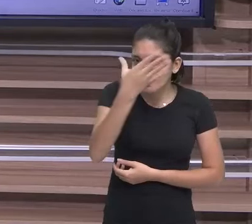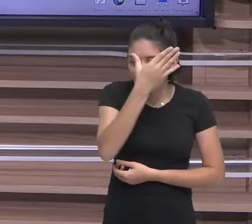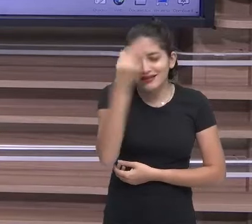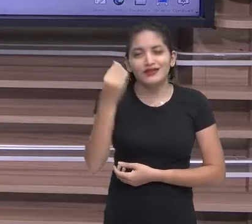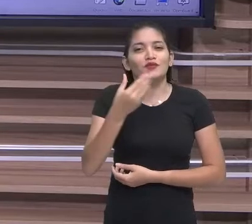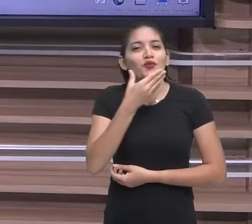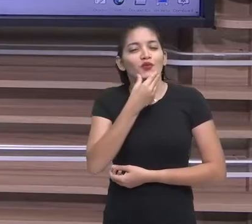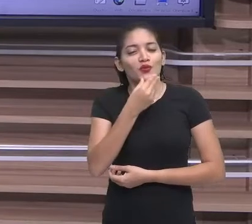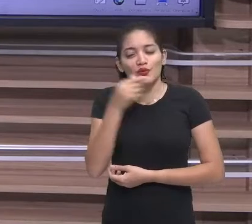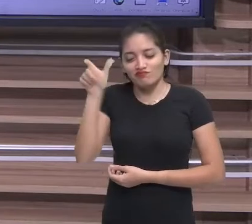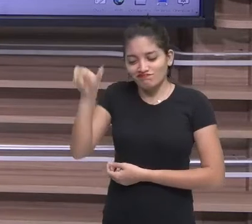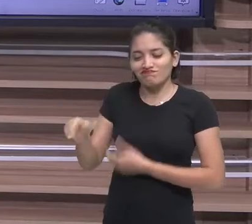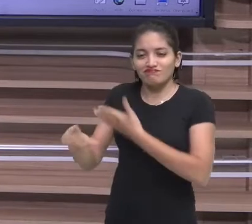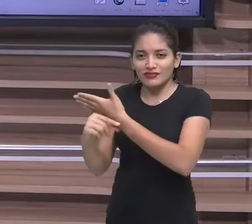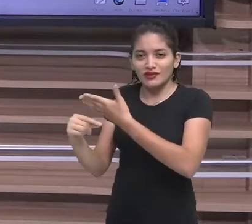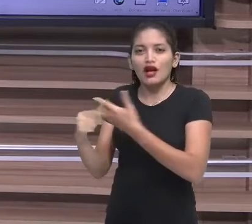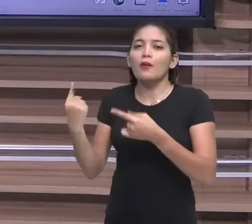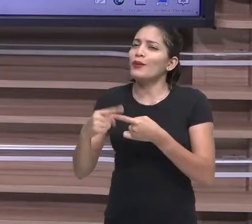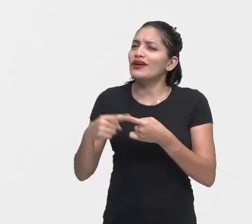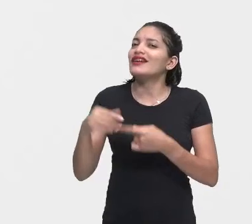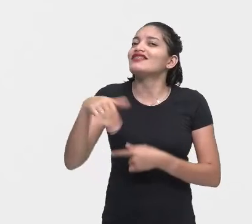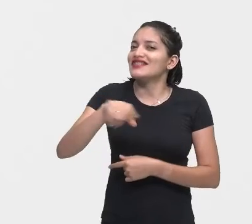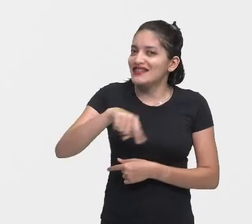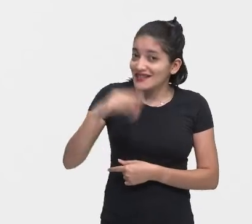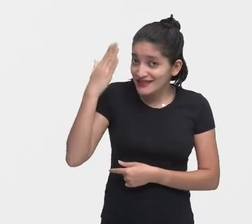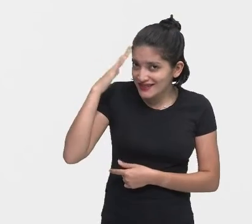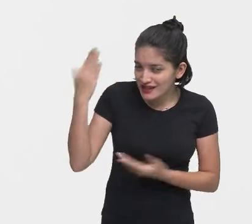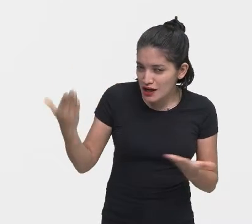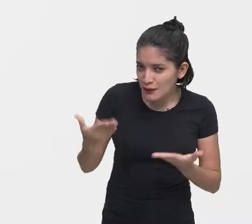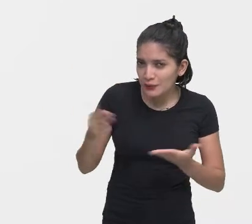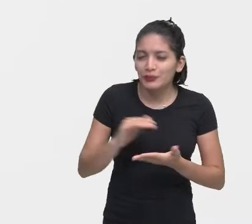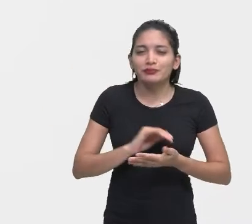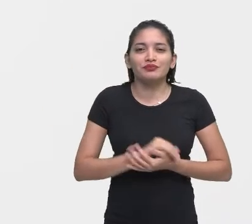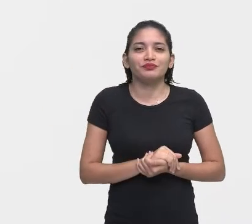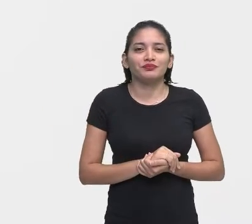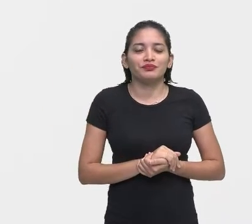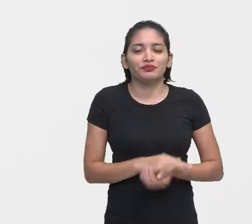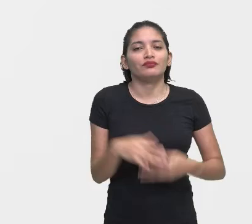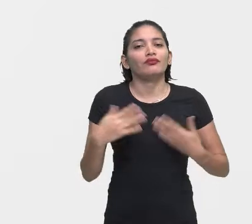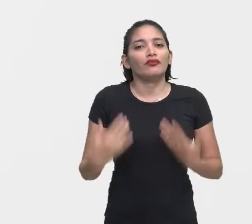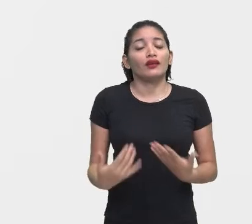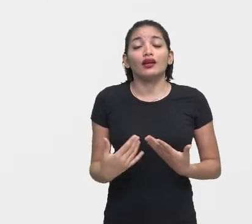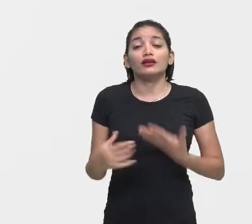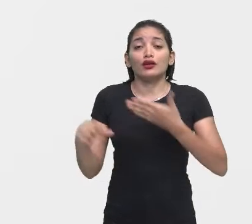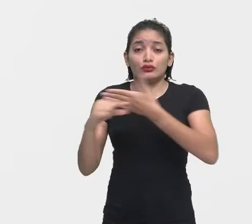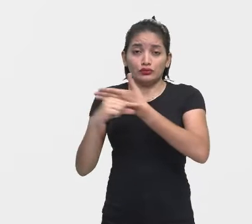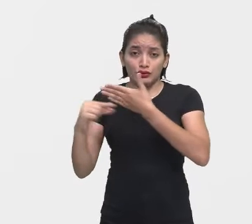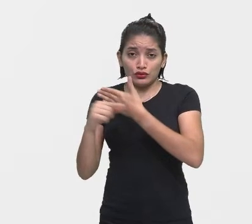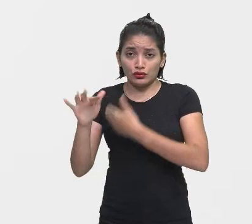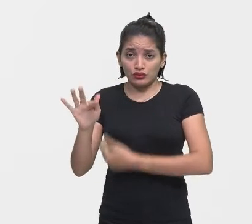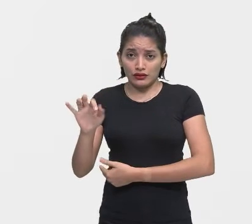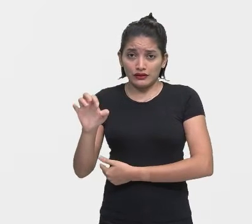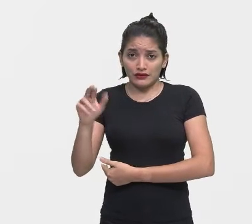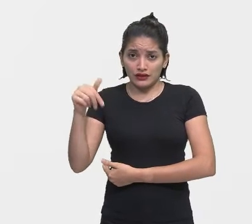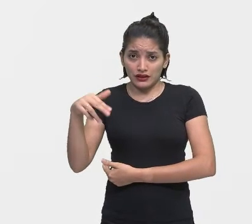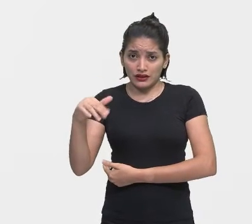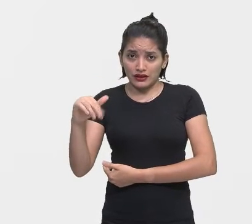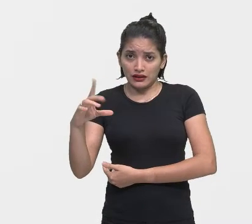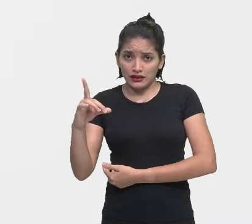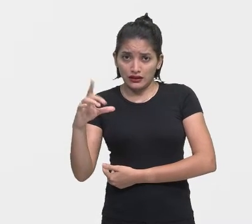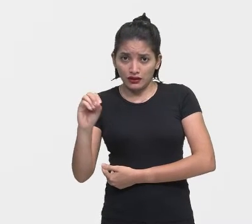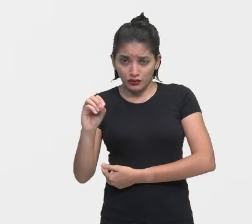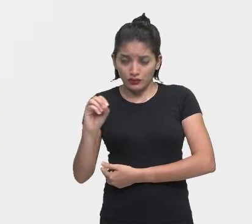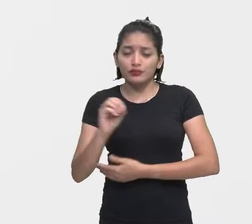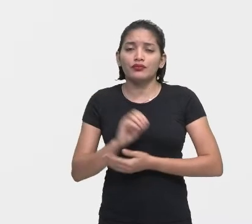Fernando Pessoa. Por quê? Vai saber agora. Vamos ver então. Olha só, Fernando Pessoa, nós temos o